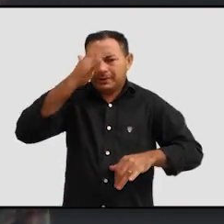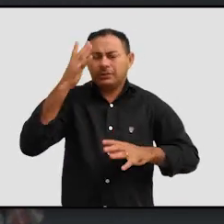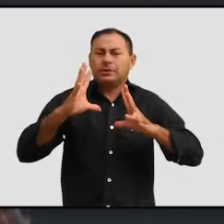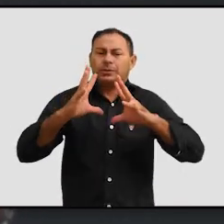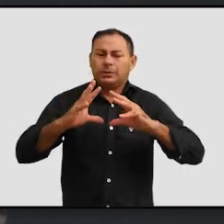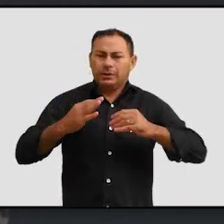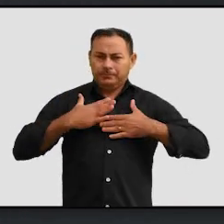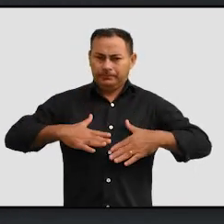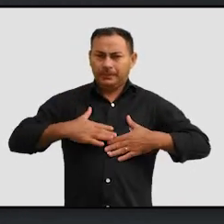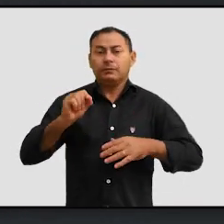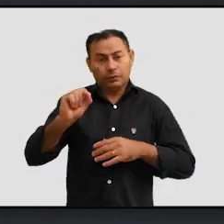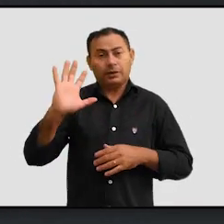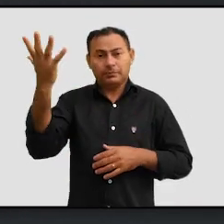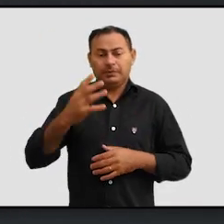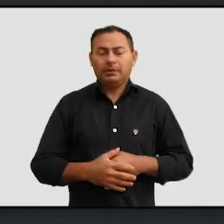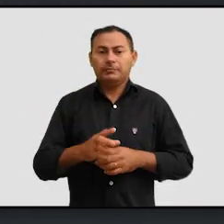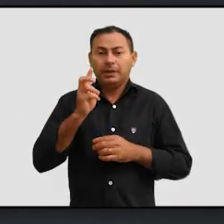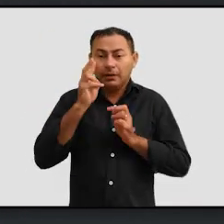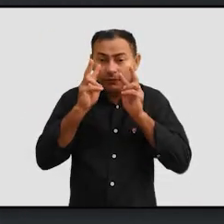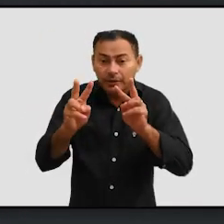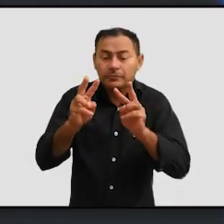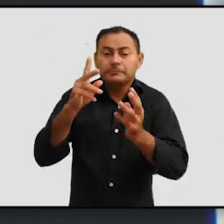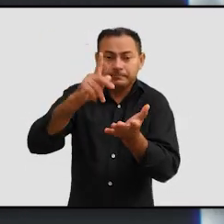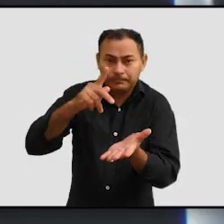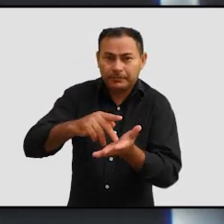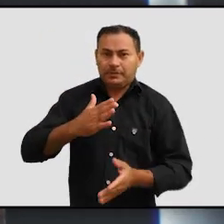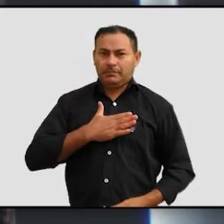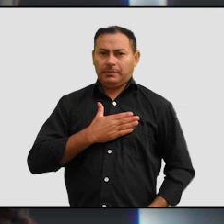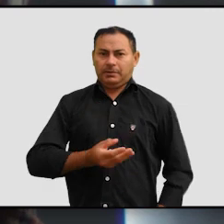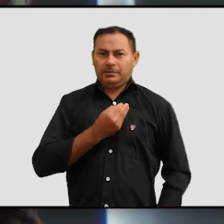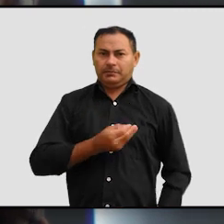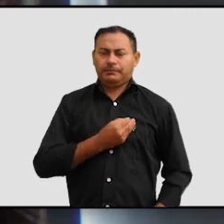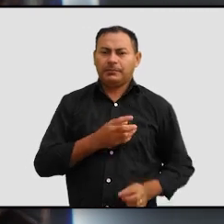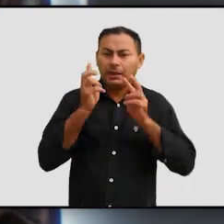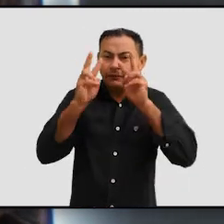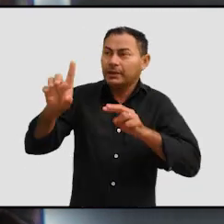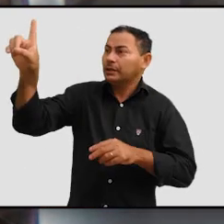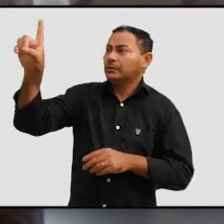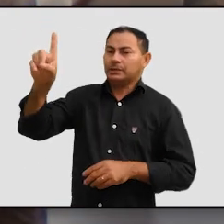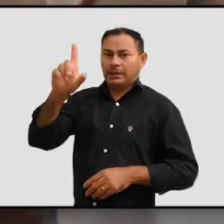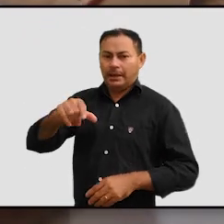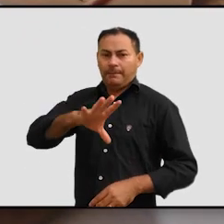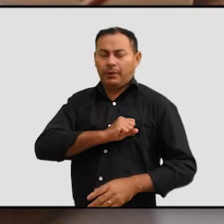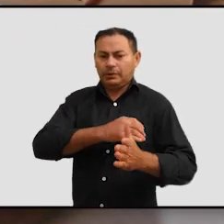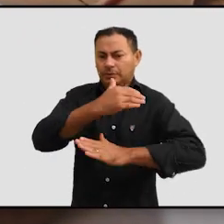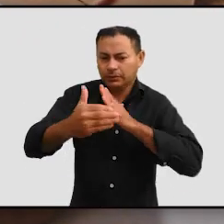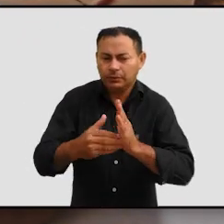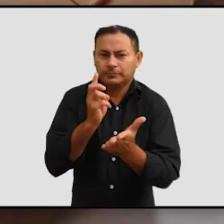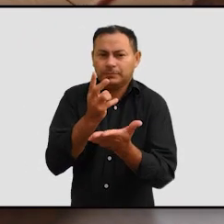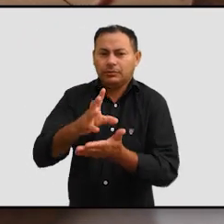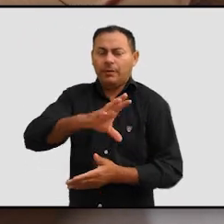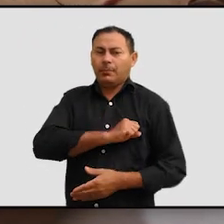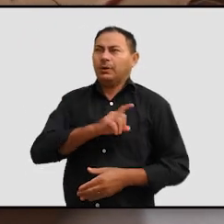aliviada. Foi isso que aconteceu naquela noite. E quando vi que aquilo era realidade na minha vida, quando vi que Deus é amor e todo aquele